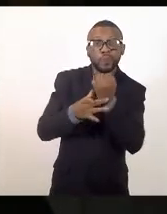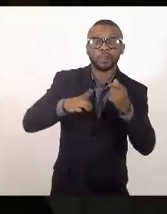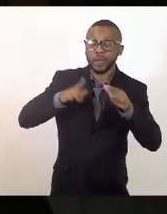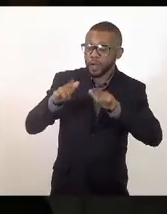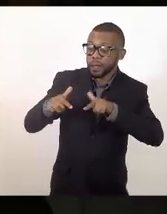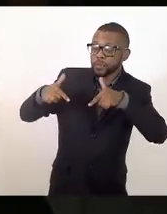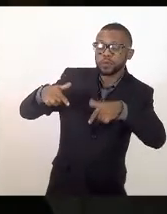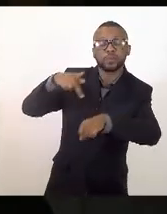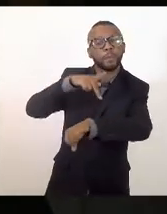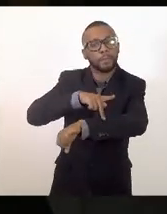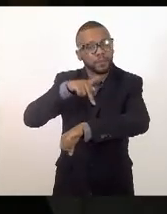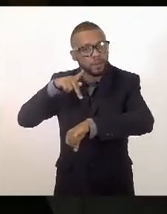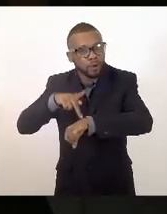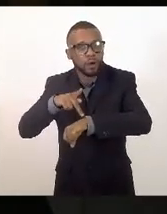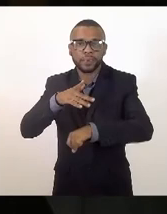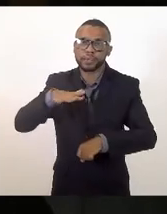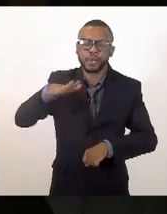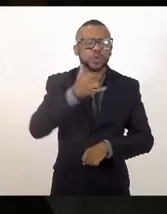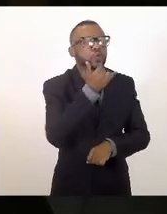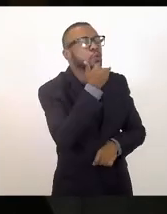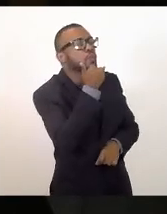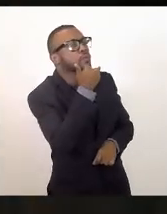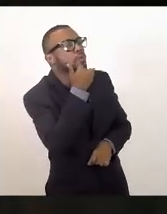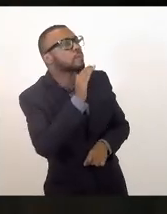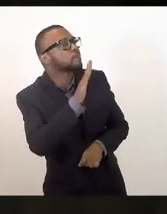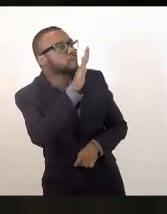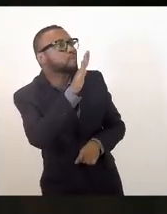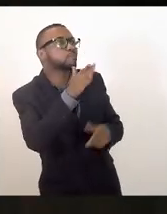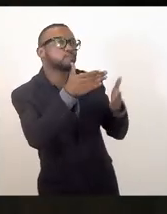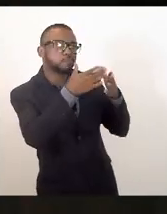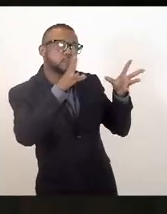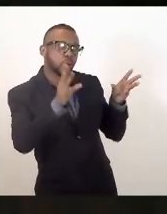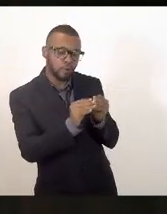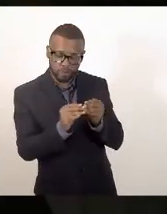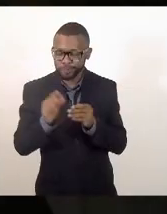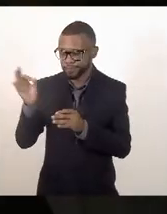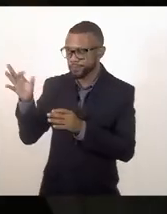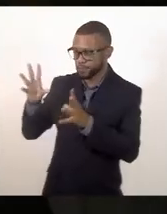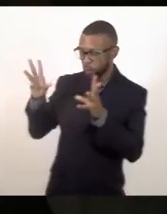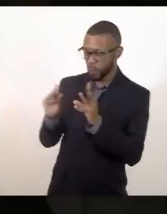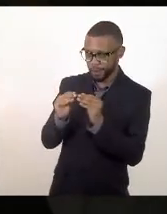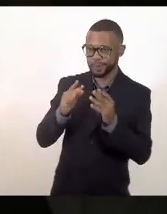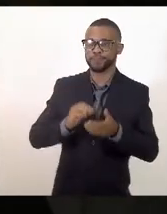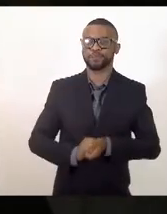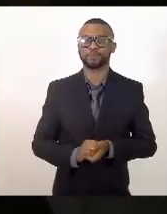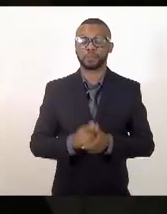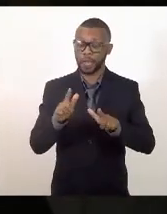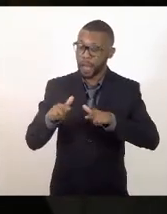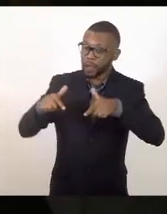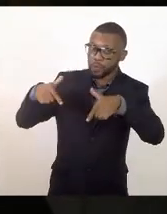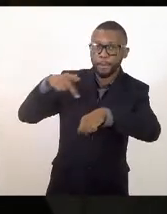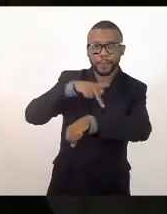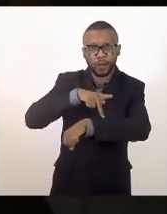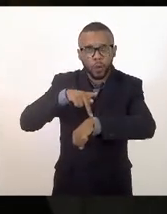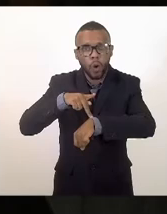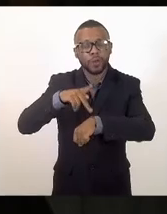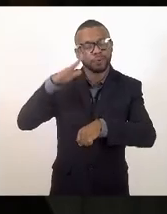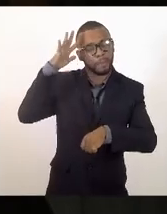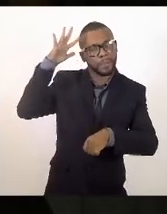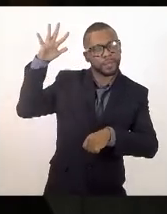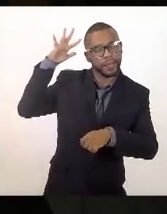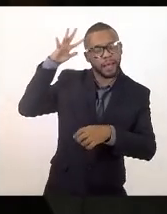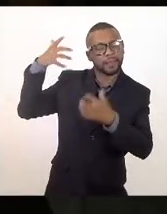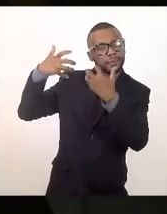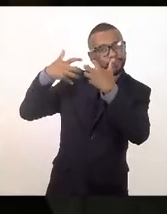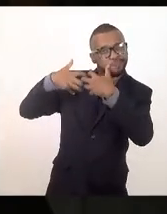pedagógicas. Deputado, pensadas, pedi a Vossa Excelência para concluir. Para concluir, ações pedagógicas pensadas, planejadas, para